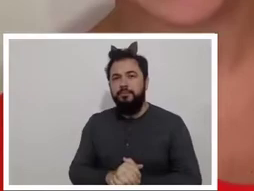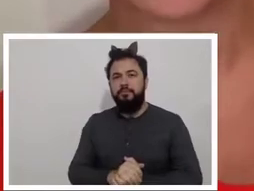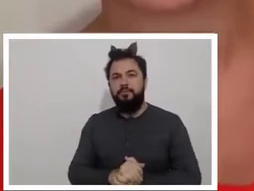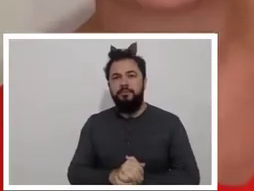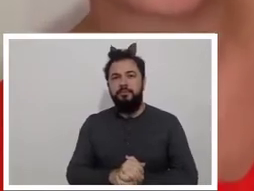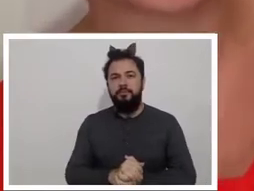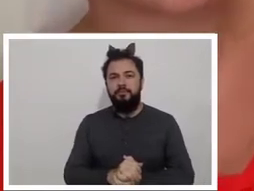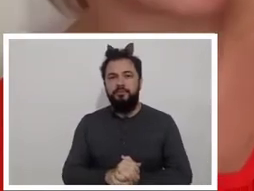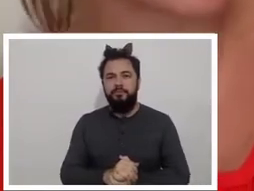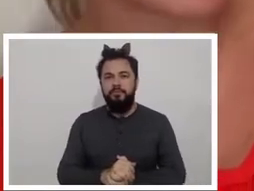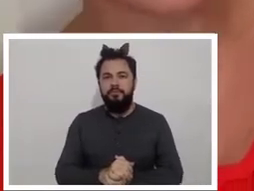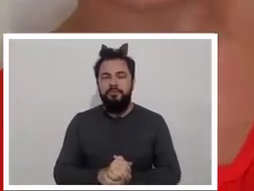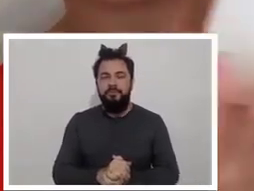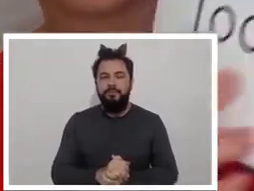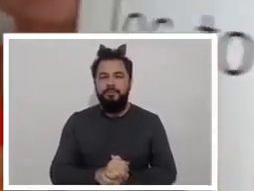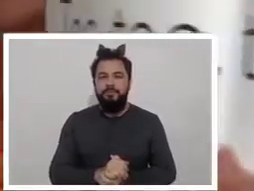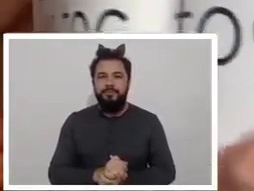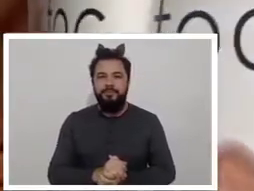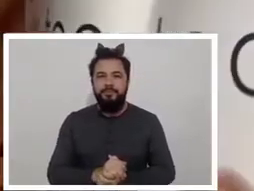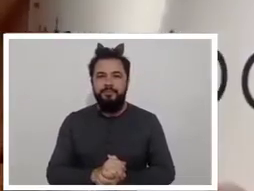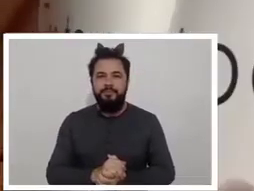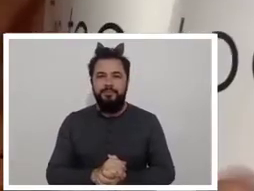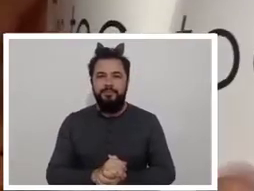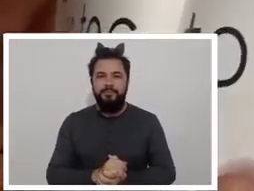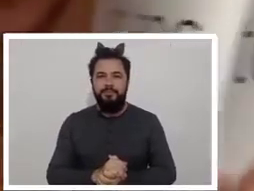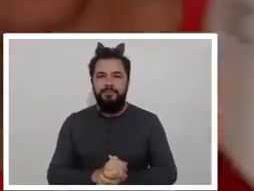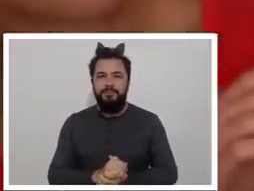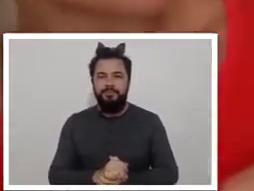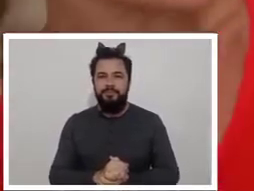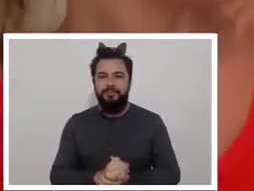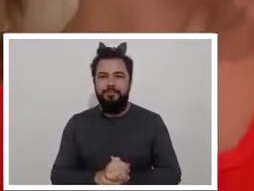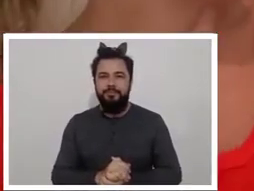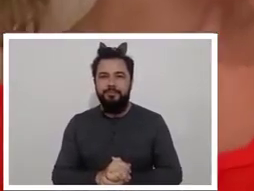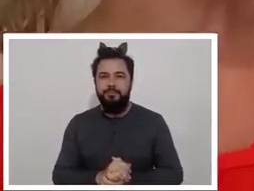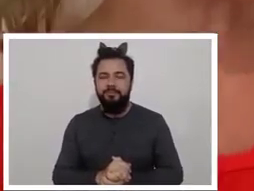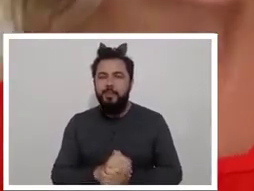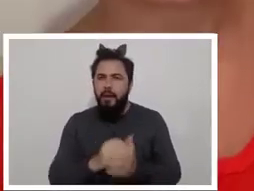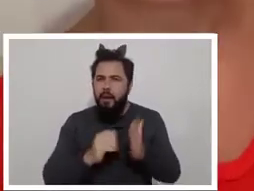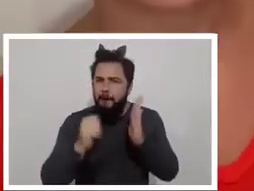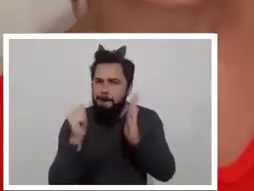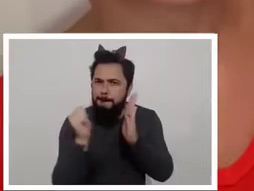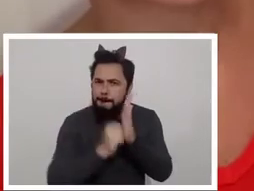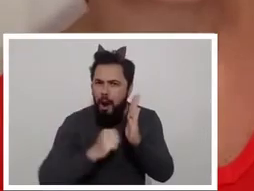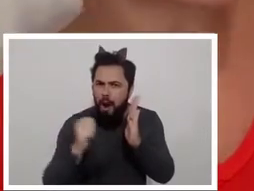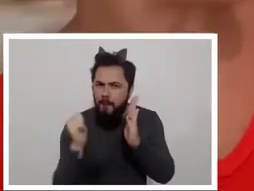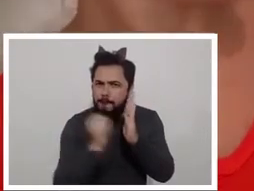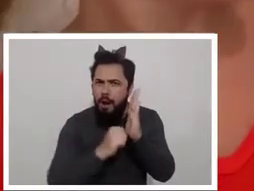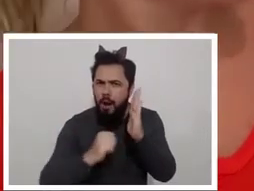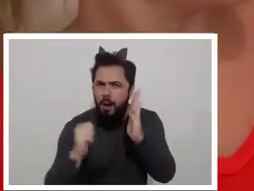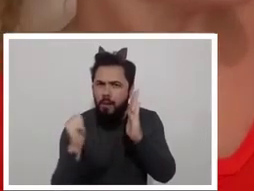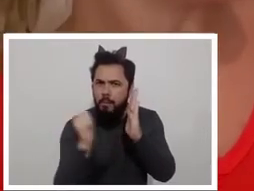têm gato levando susto 16